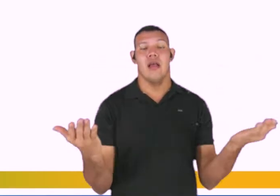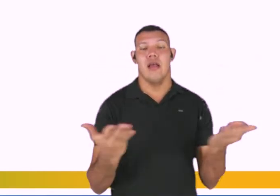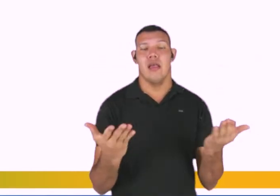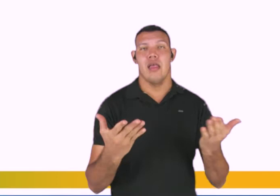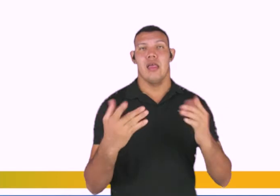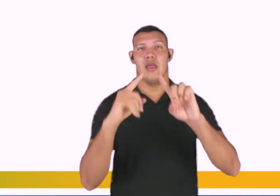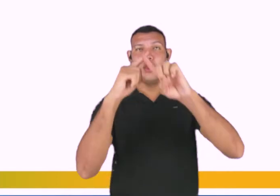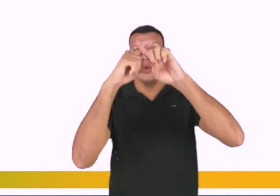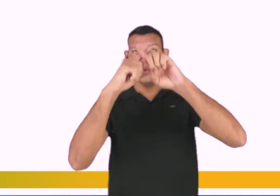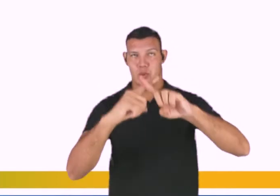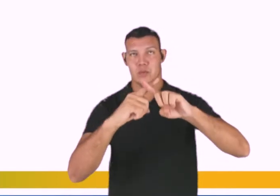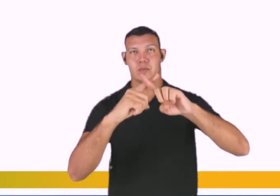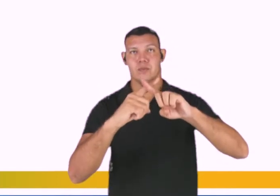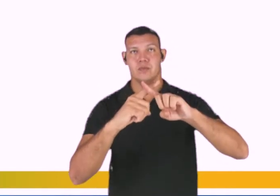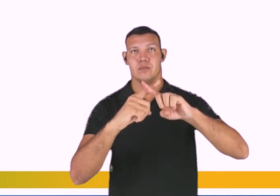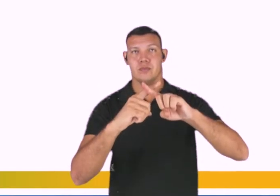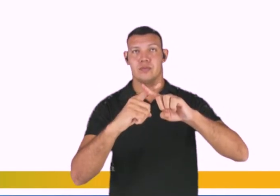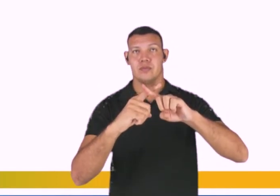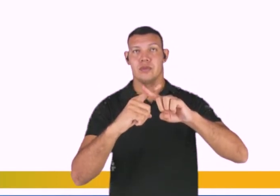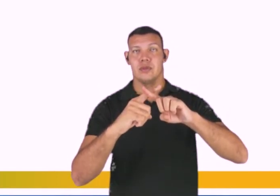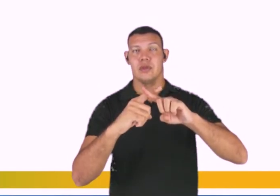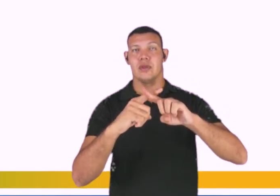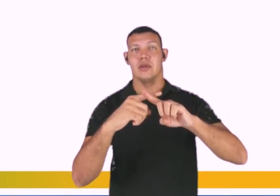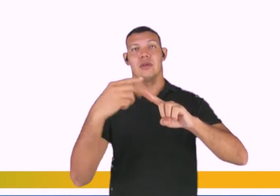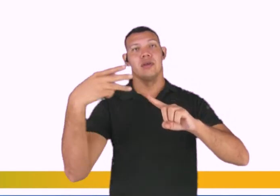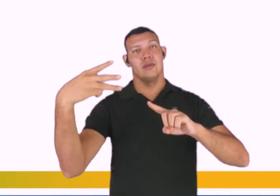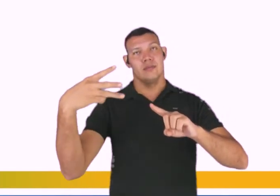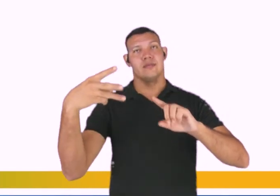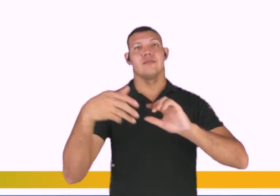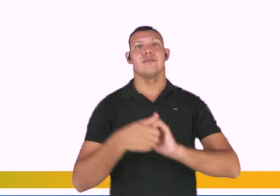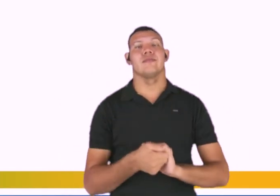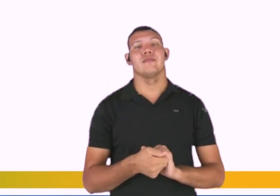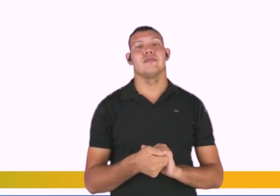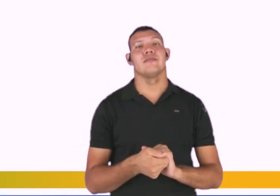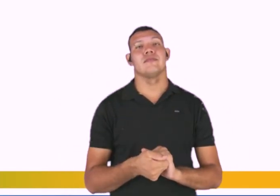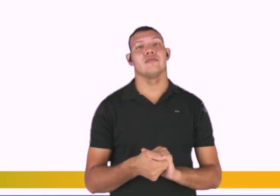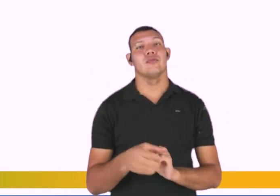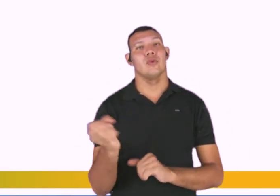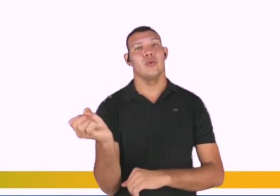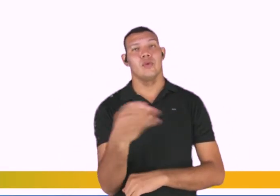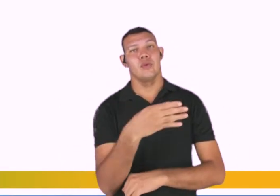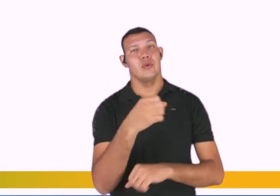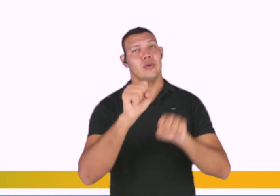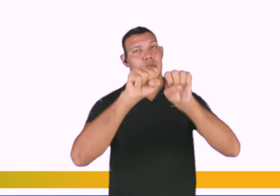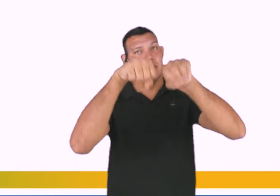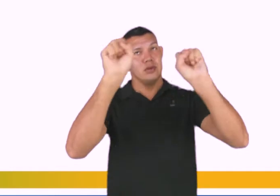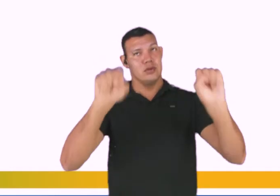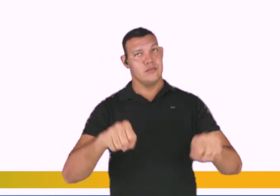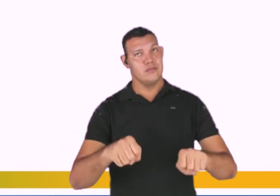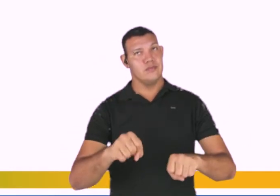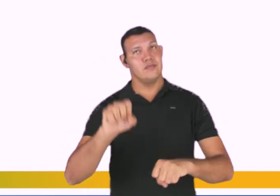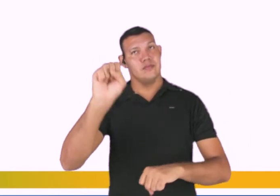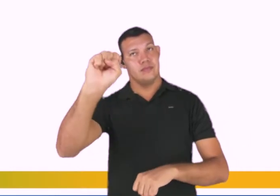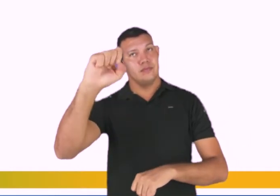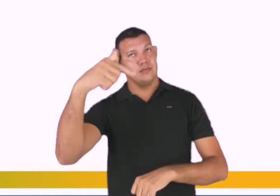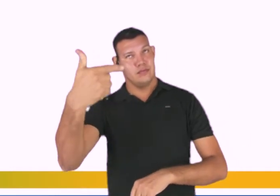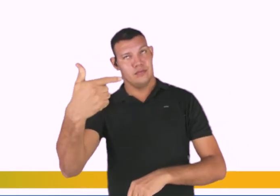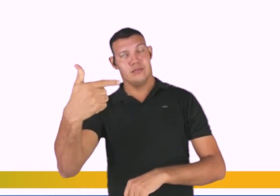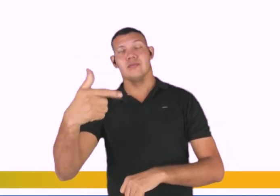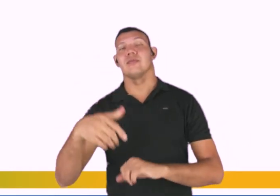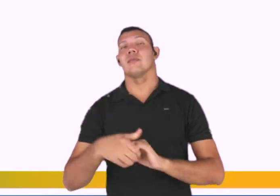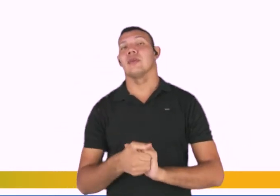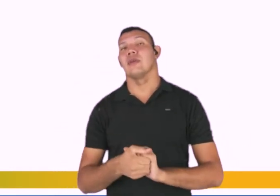Multiplicando a equação 2 por 3, nós teremos um novo sistema. Então, observe que